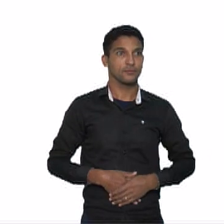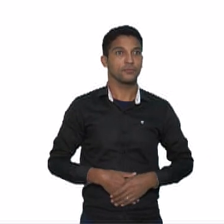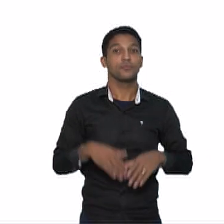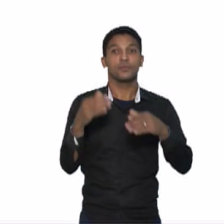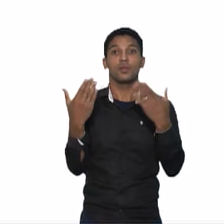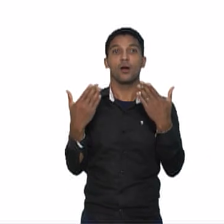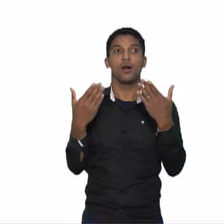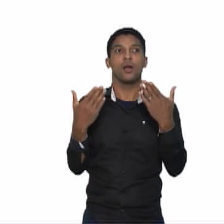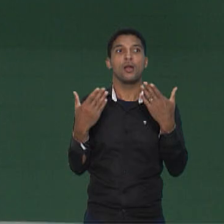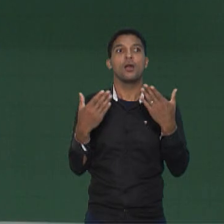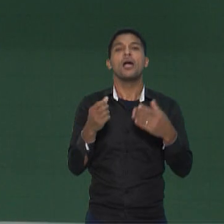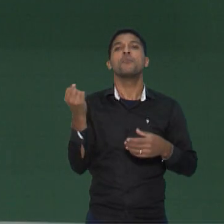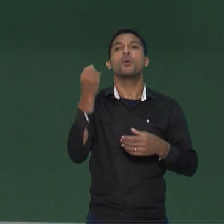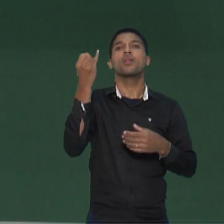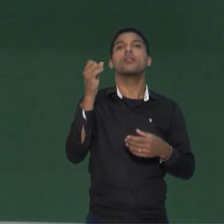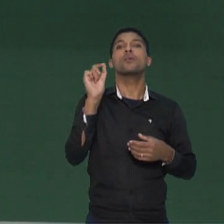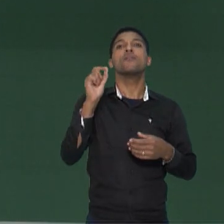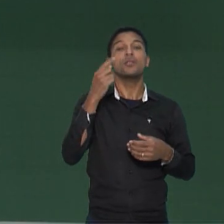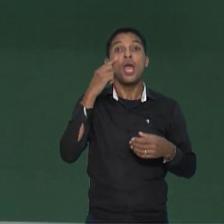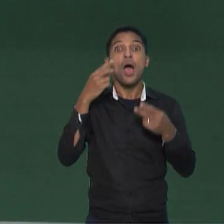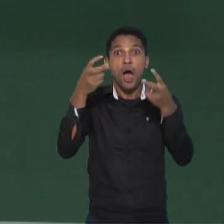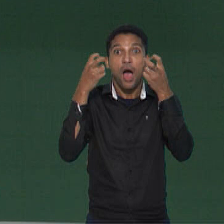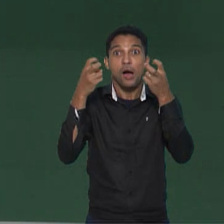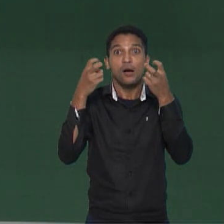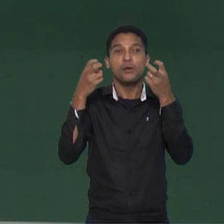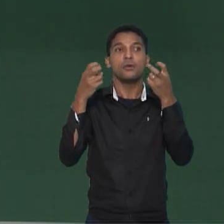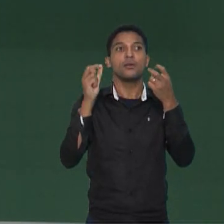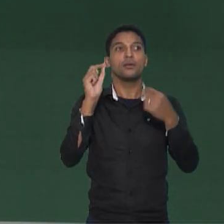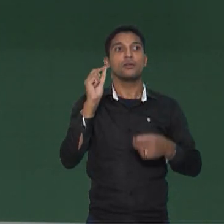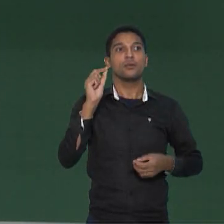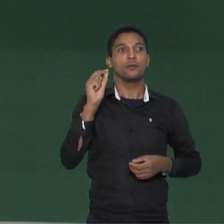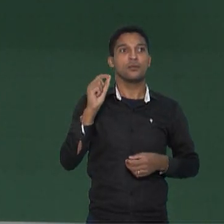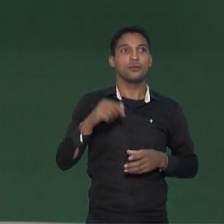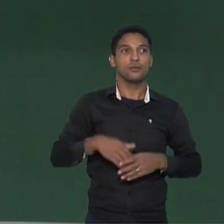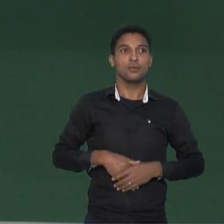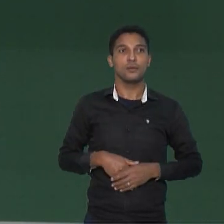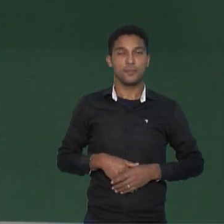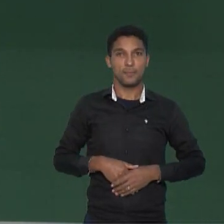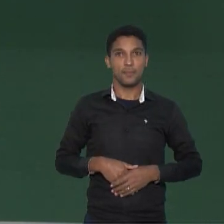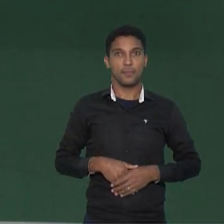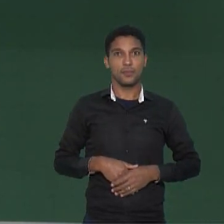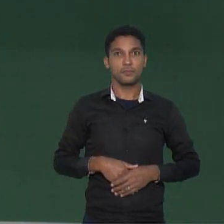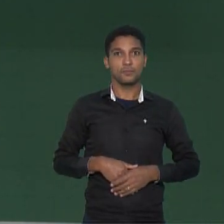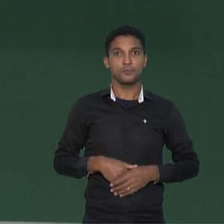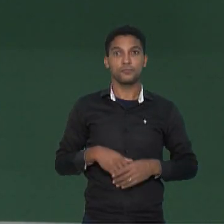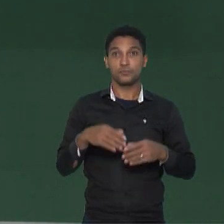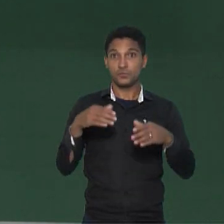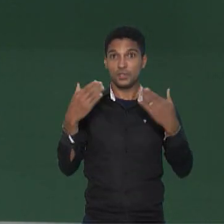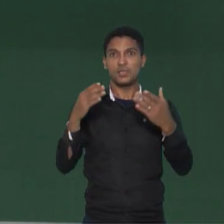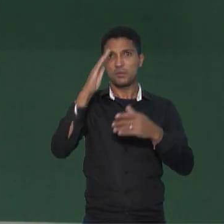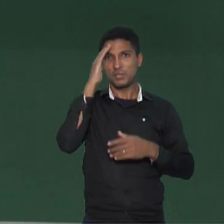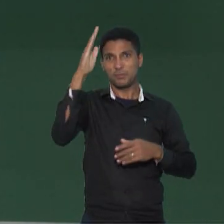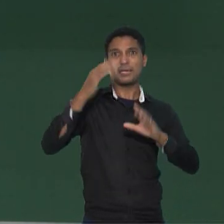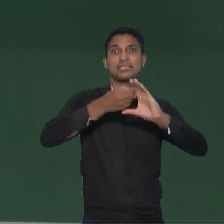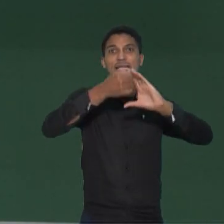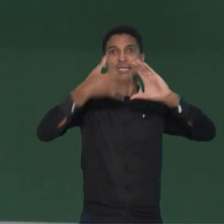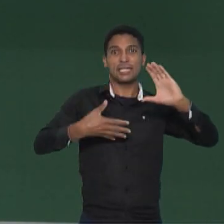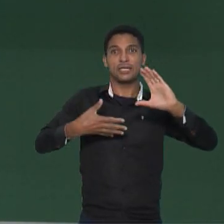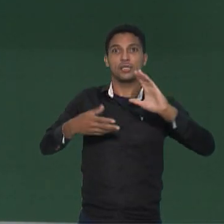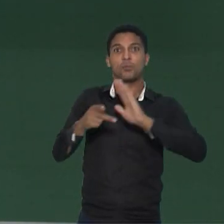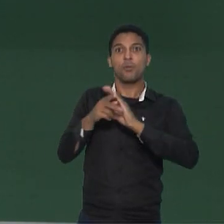Então, pessoal, aqui o que vale ressaltar para vocês, tá, é que não está colocado aqui, é que uma das principais características, lógico,